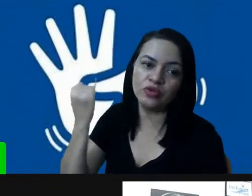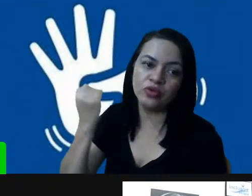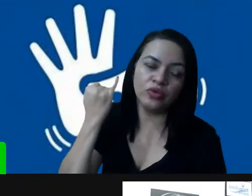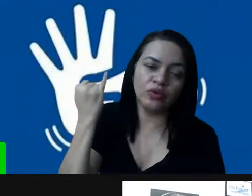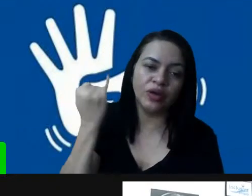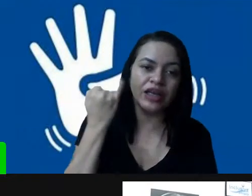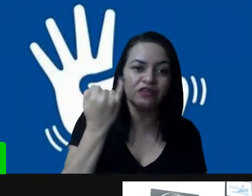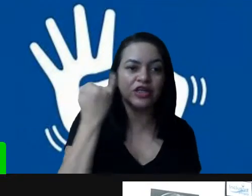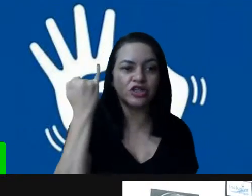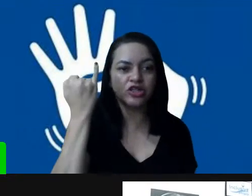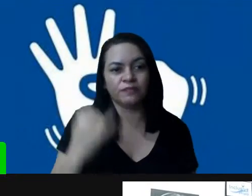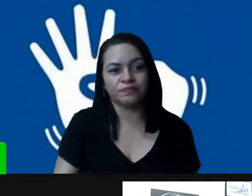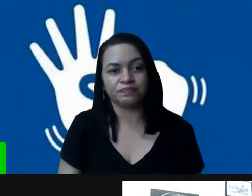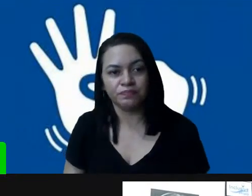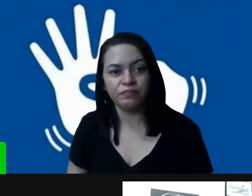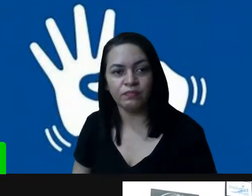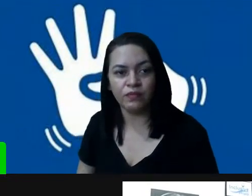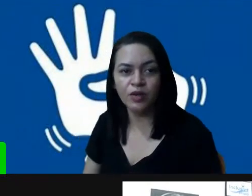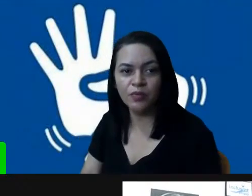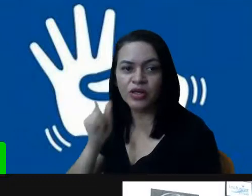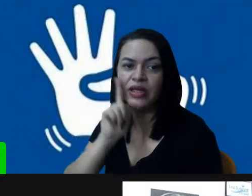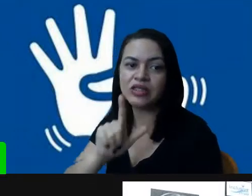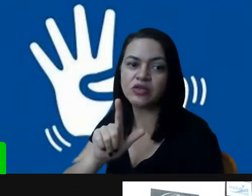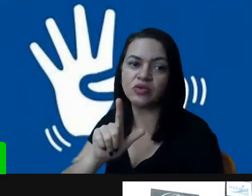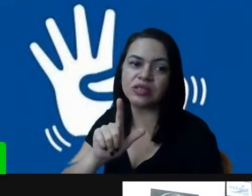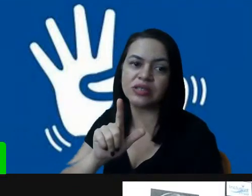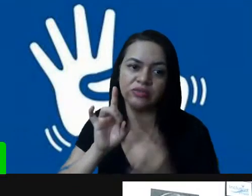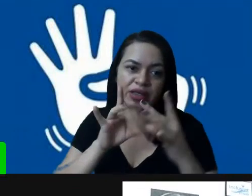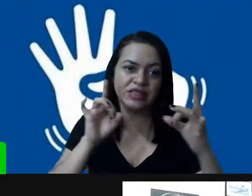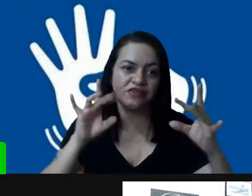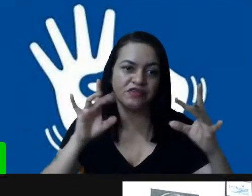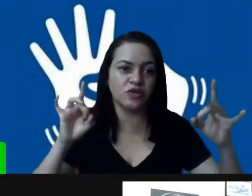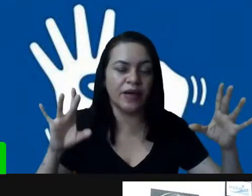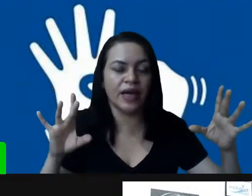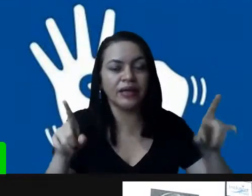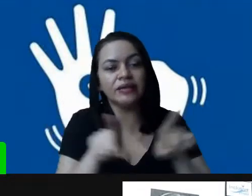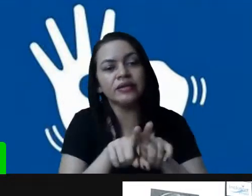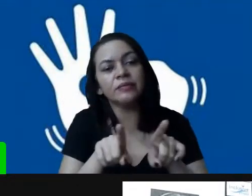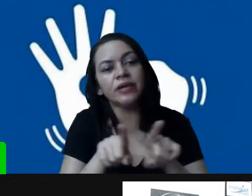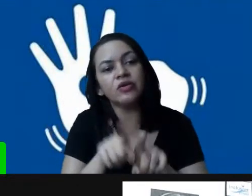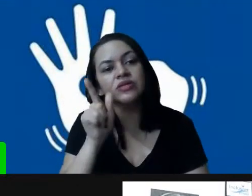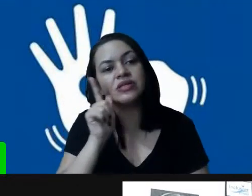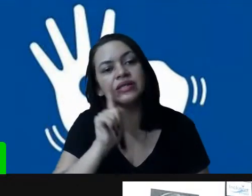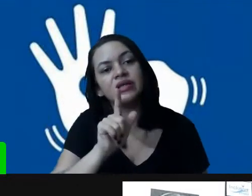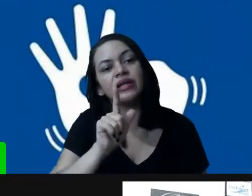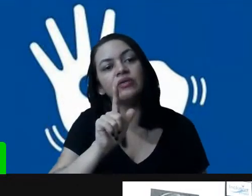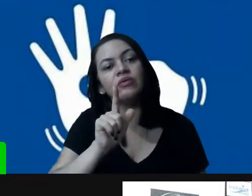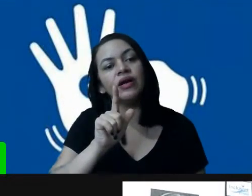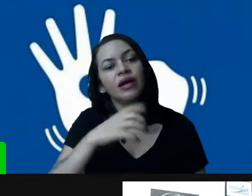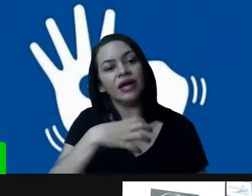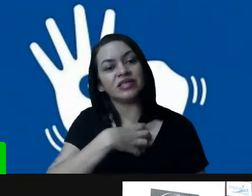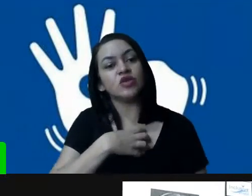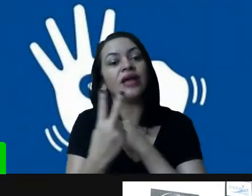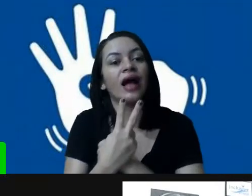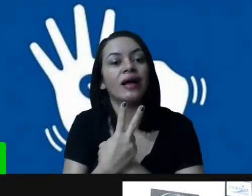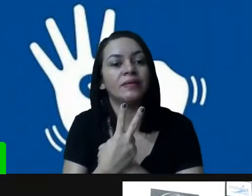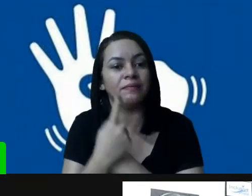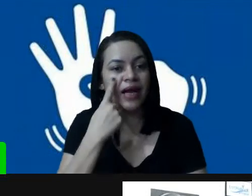muito relevante, porque conseguiram ter esse feedback e também conseguiram se